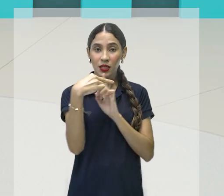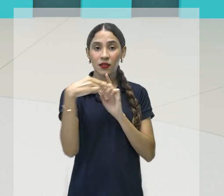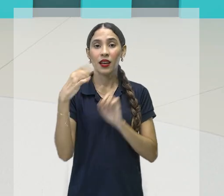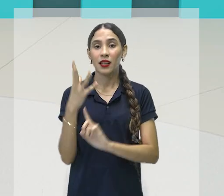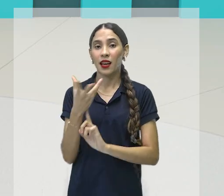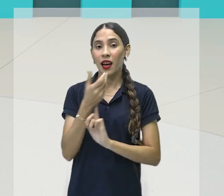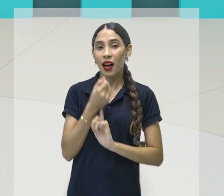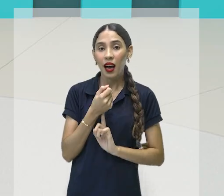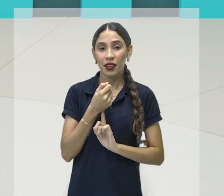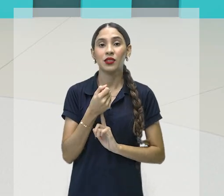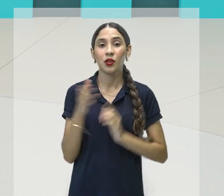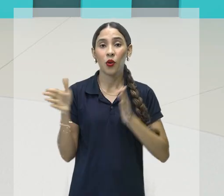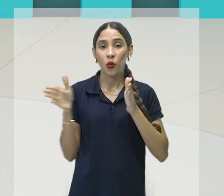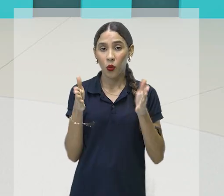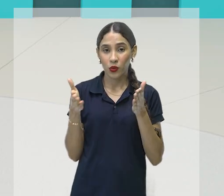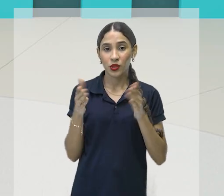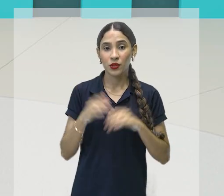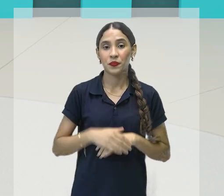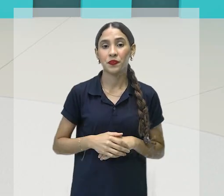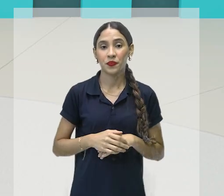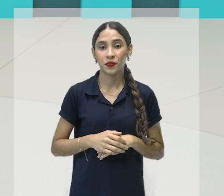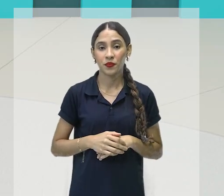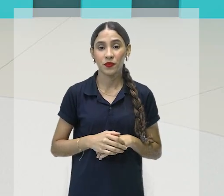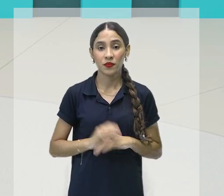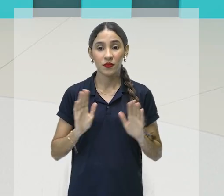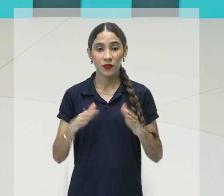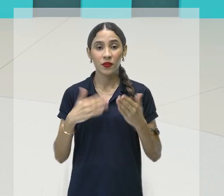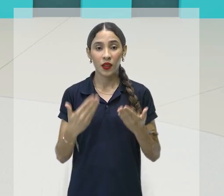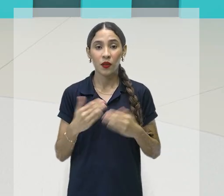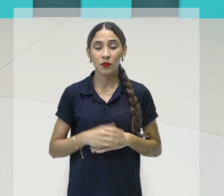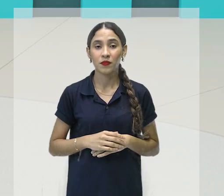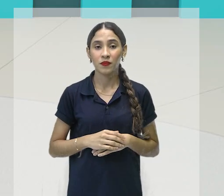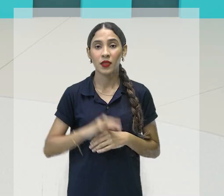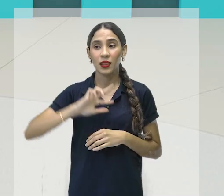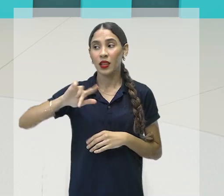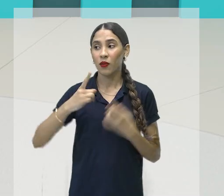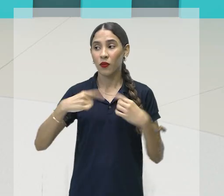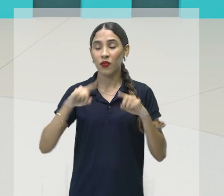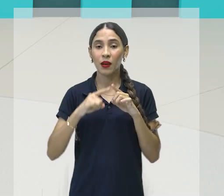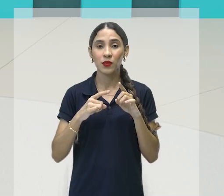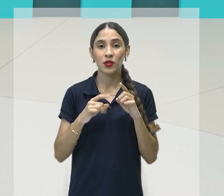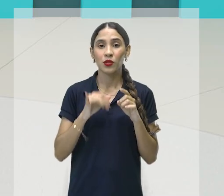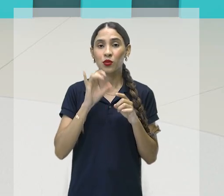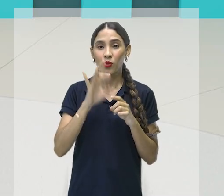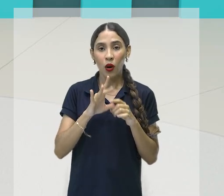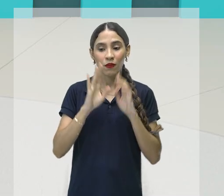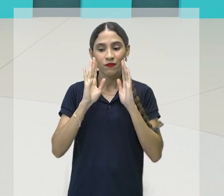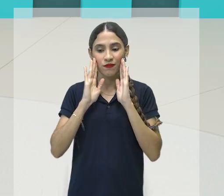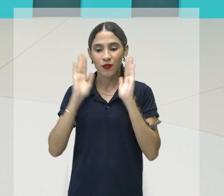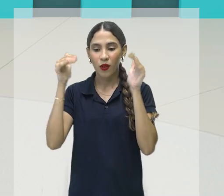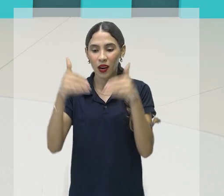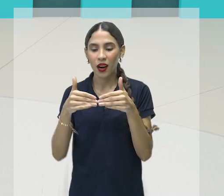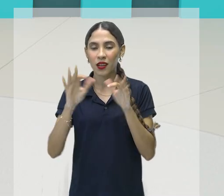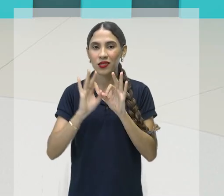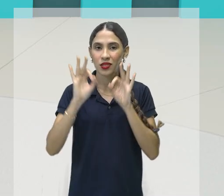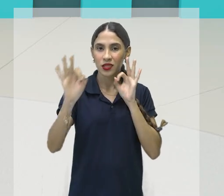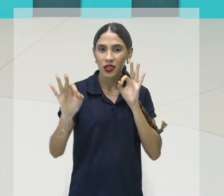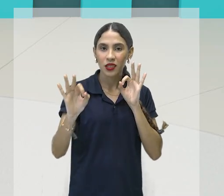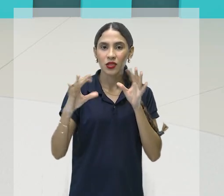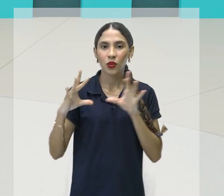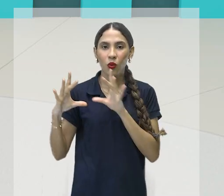da arte na era digital. Afinal, não vamos nos colocar distante do